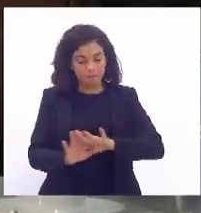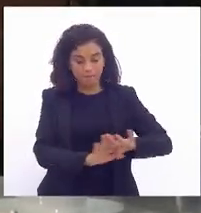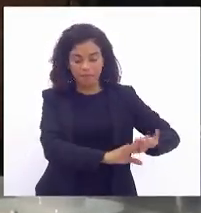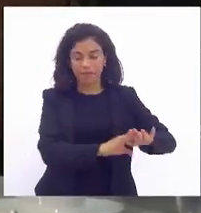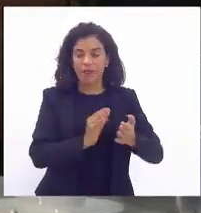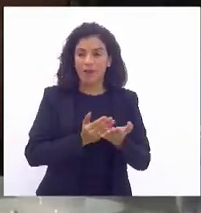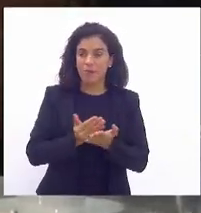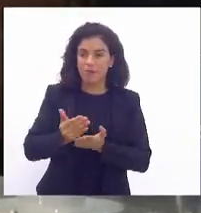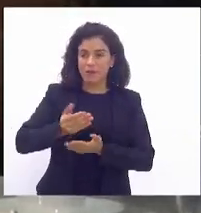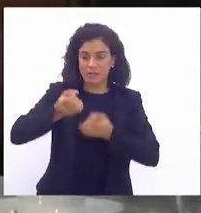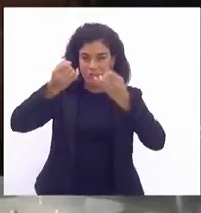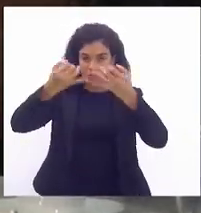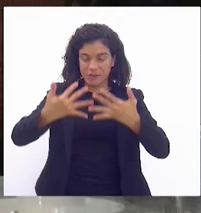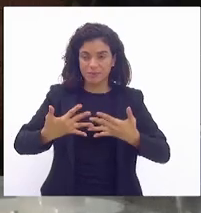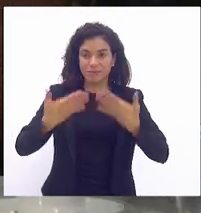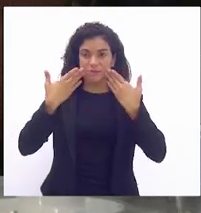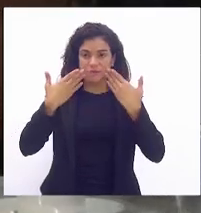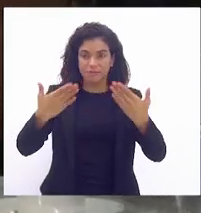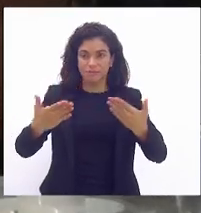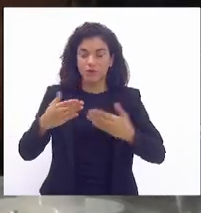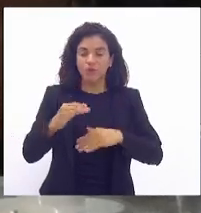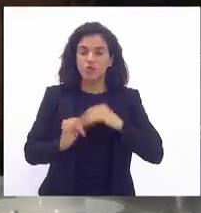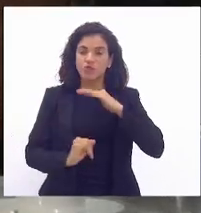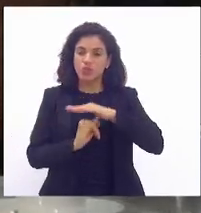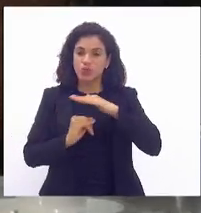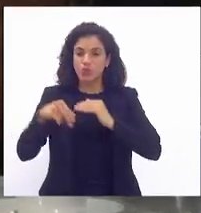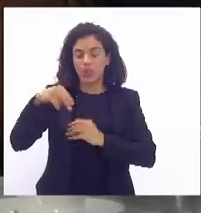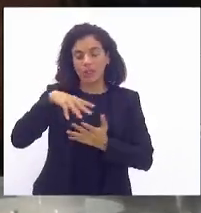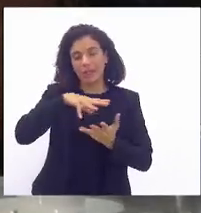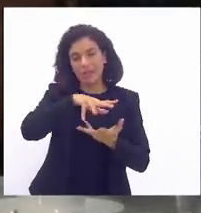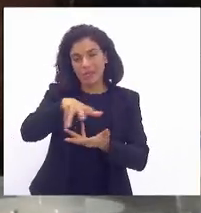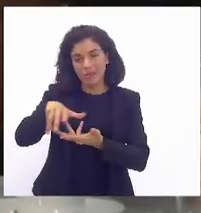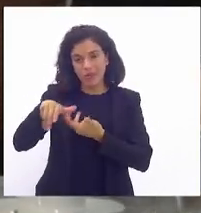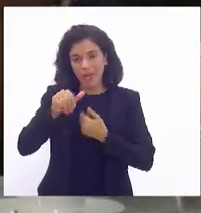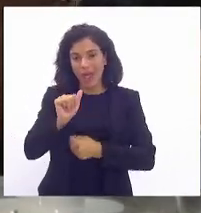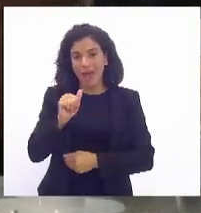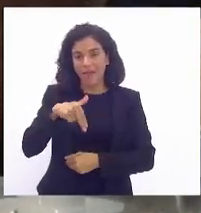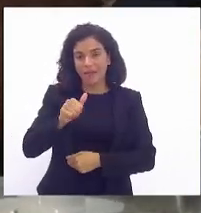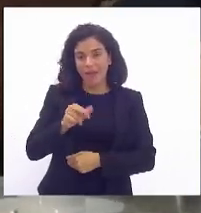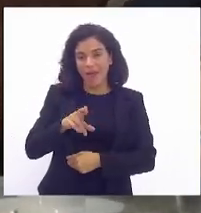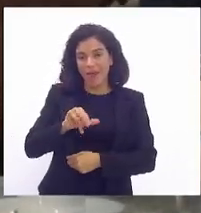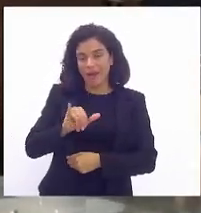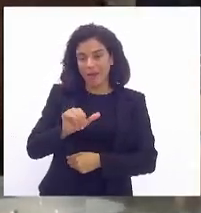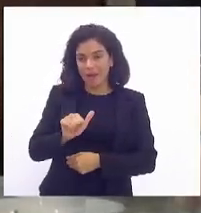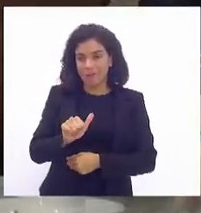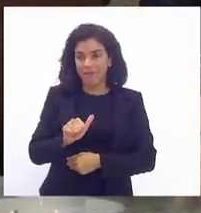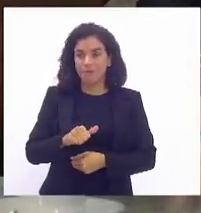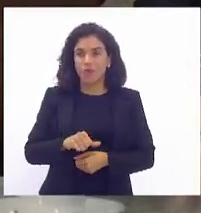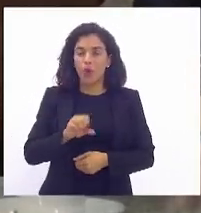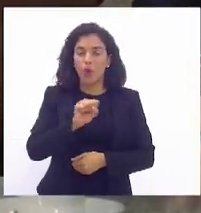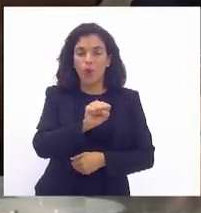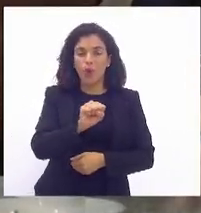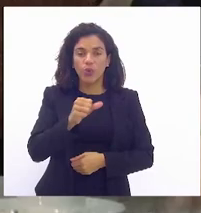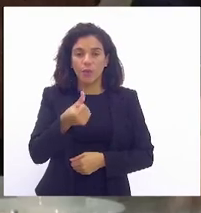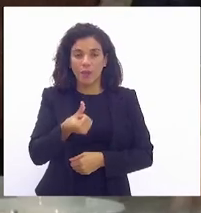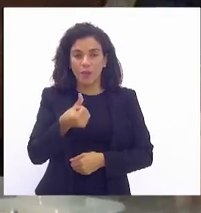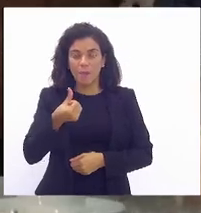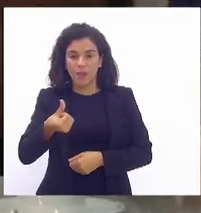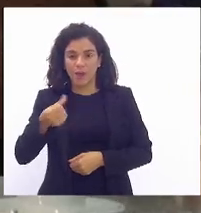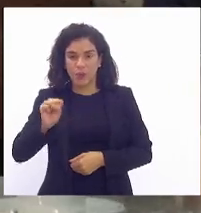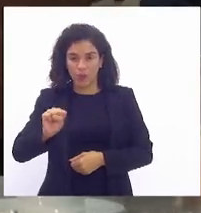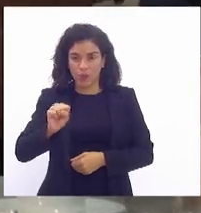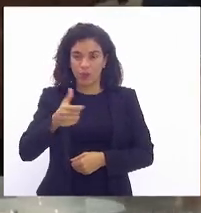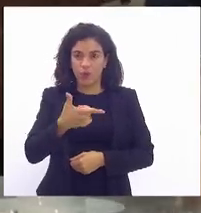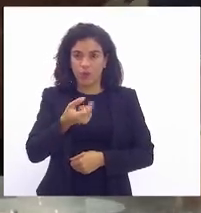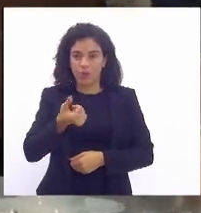esse estudo realizado pelo Instituto Internacional Araiara, que é a análise do Decreto Estadual 48668 de 2023 e